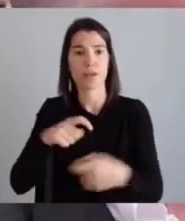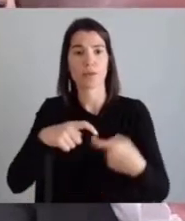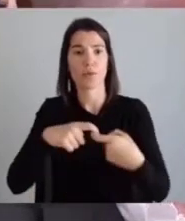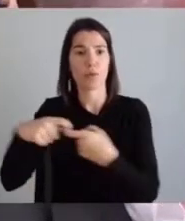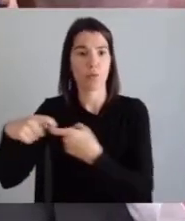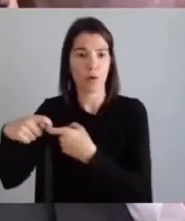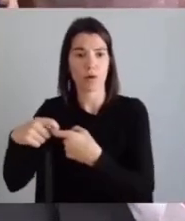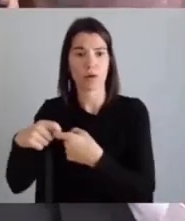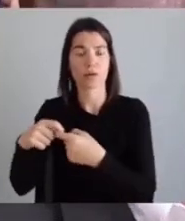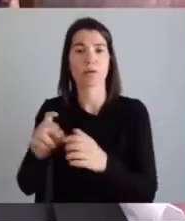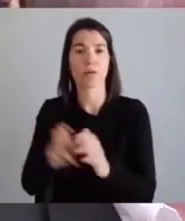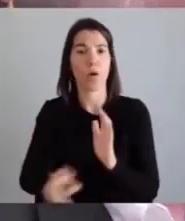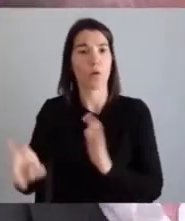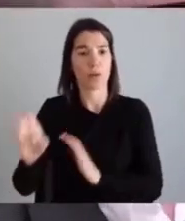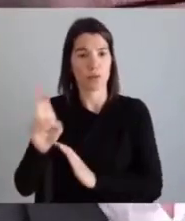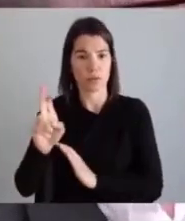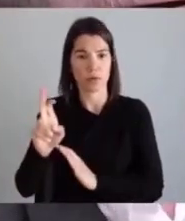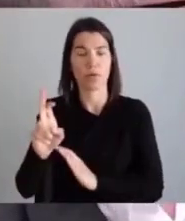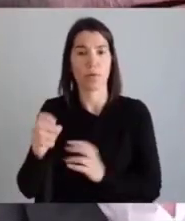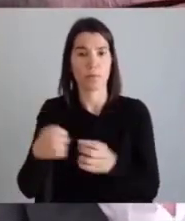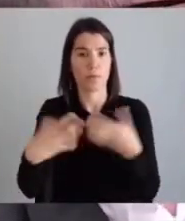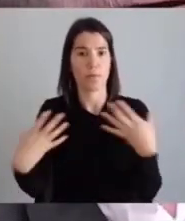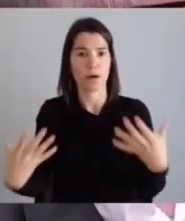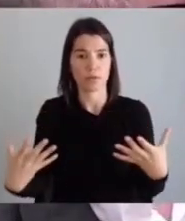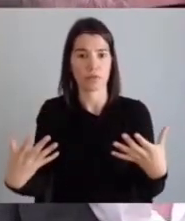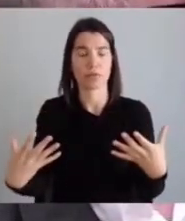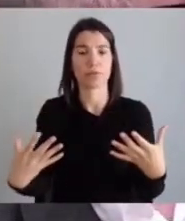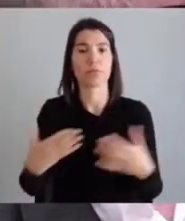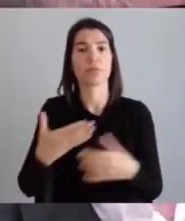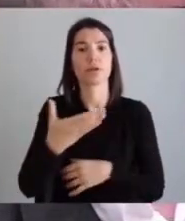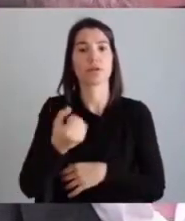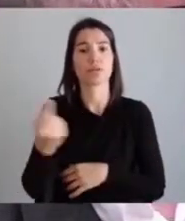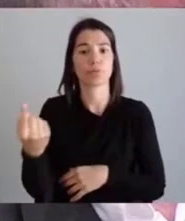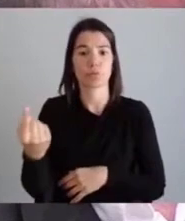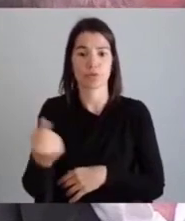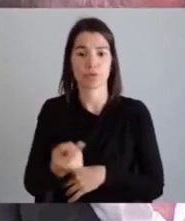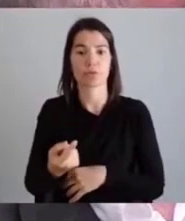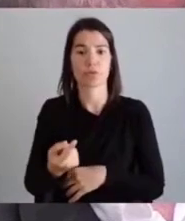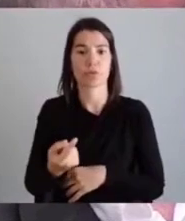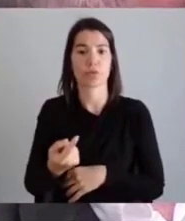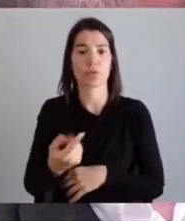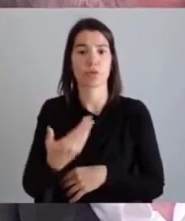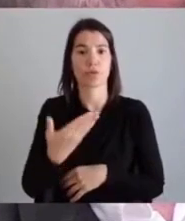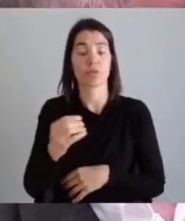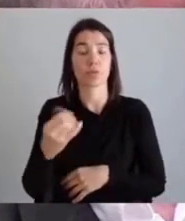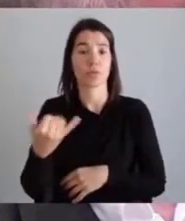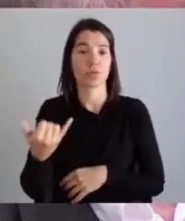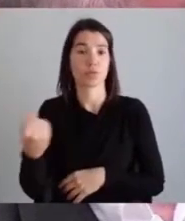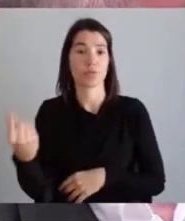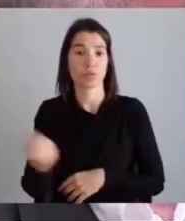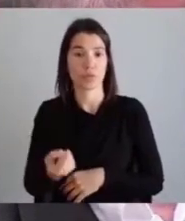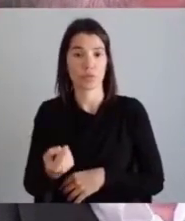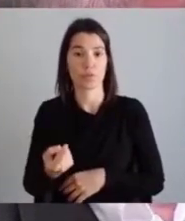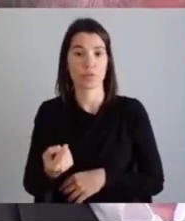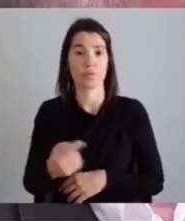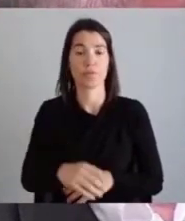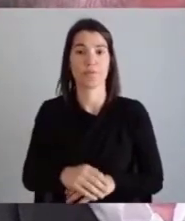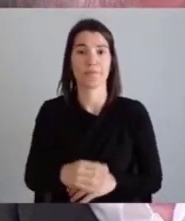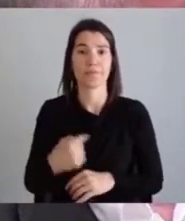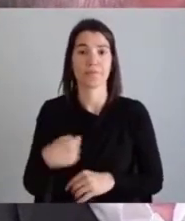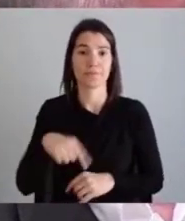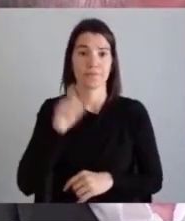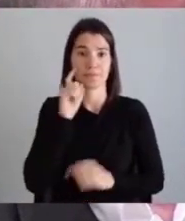período homólogo, respectivamente 115% e 62%. Como já defendemos,